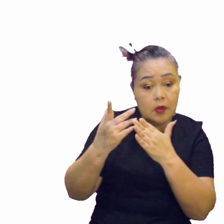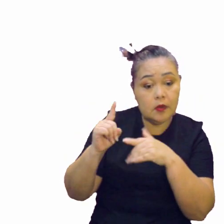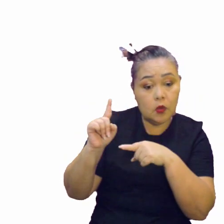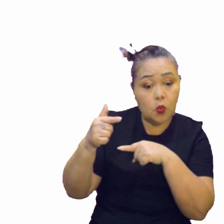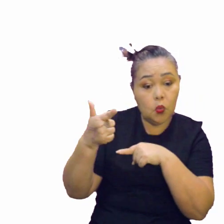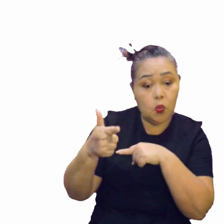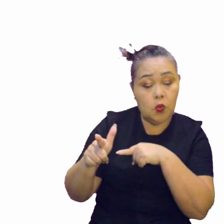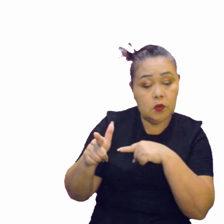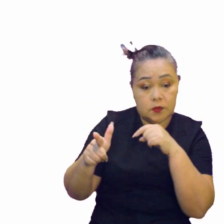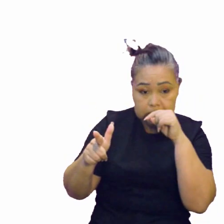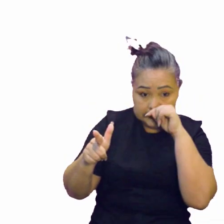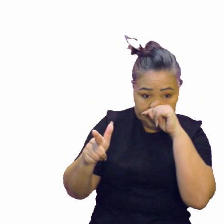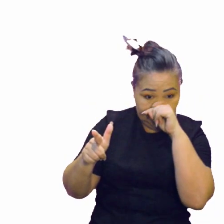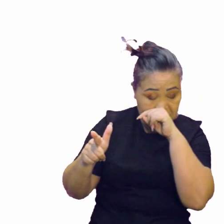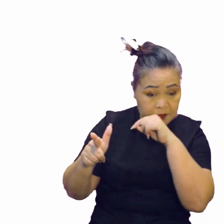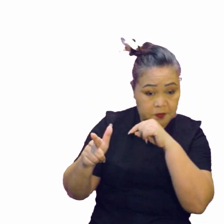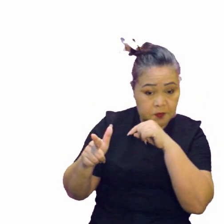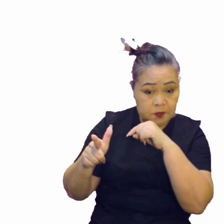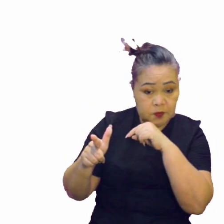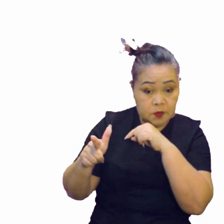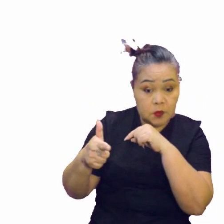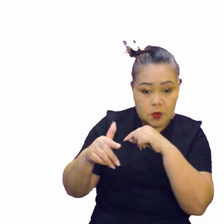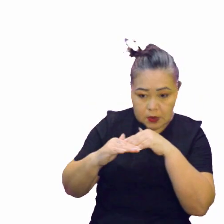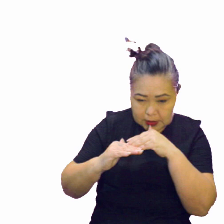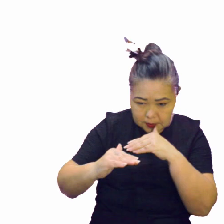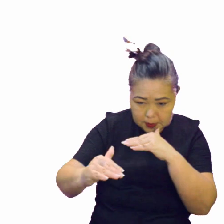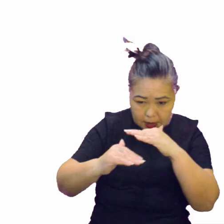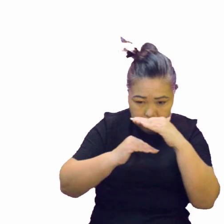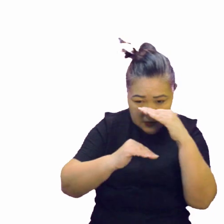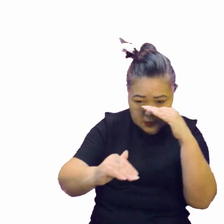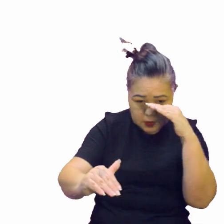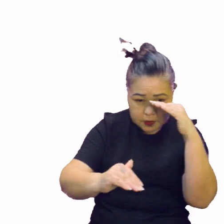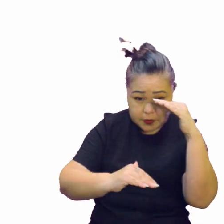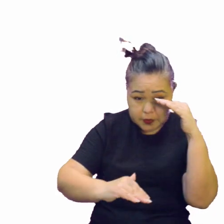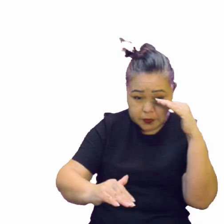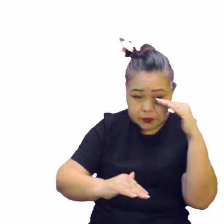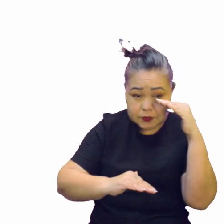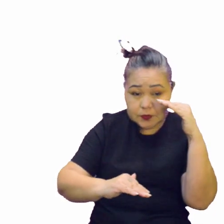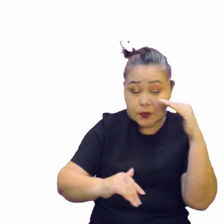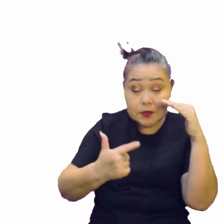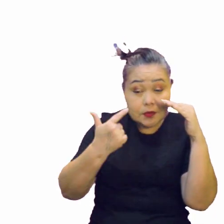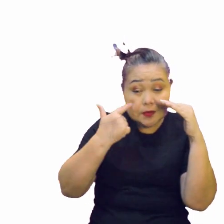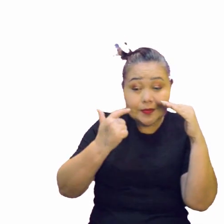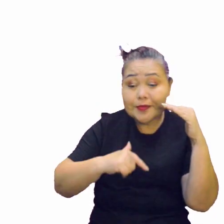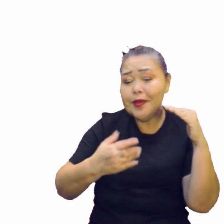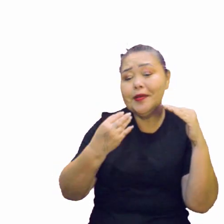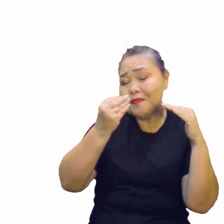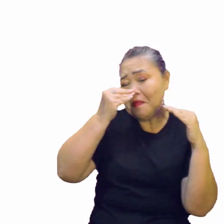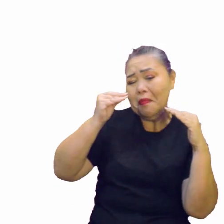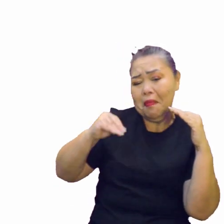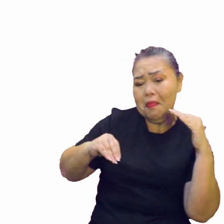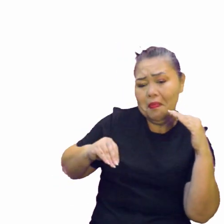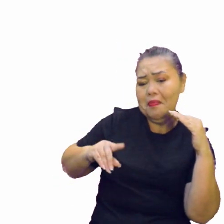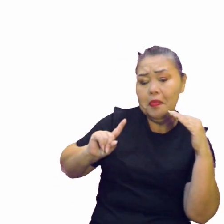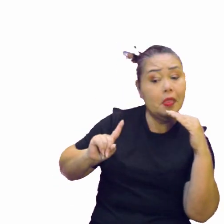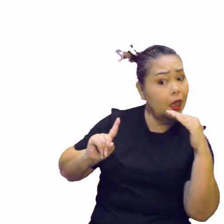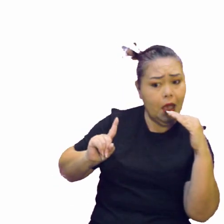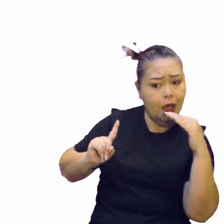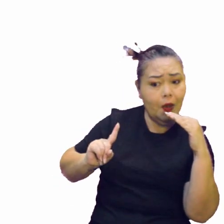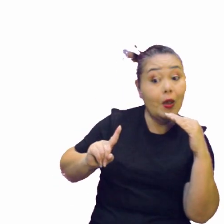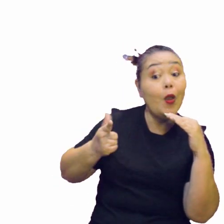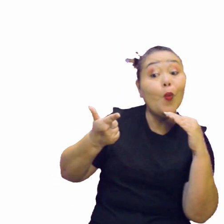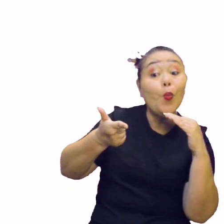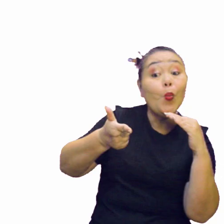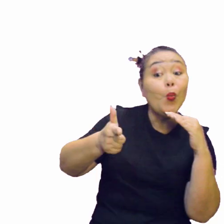Ó, essa aqui é outra, tá? Tem gente que negligencia isso aqui, ó. Isso aqui é outra,